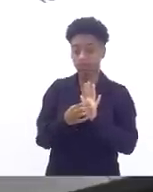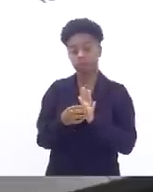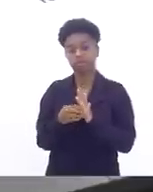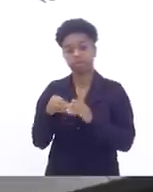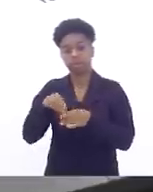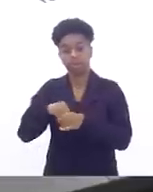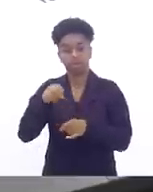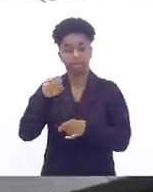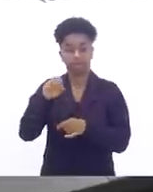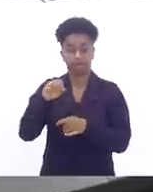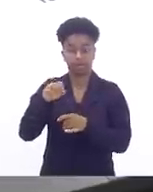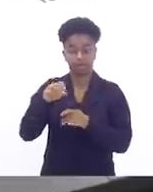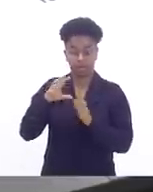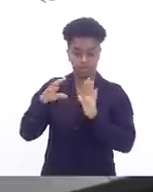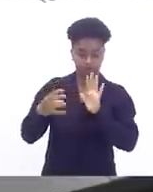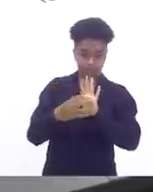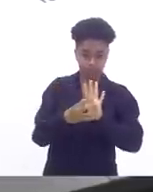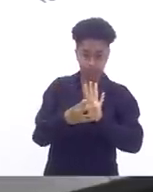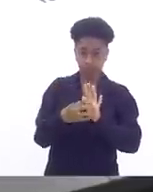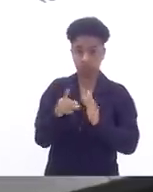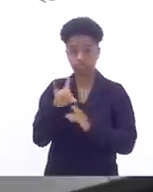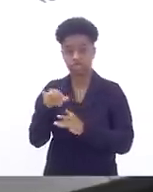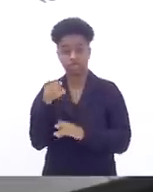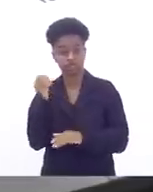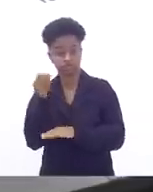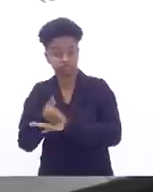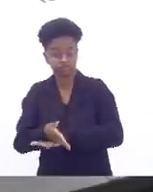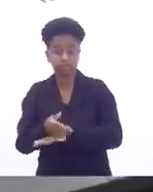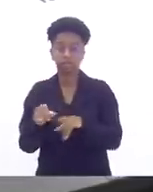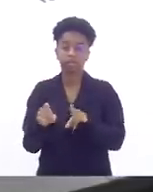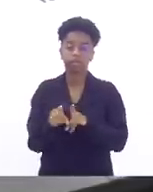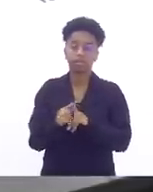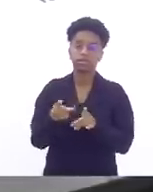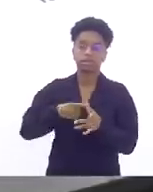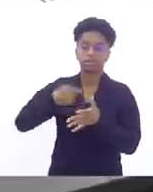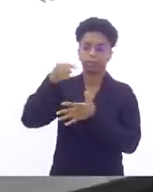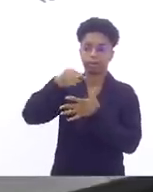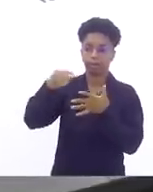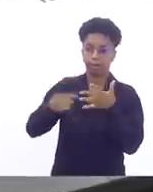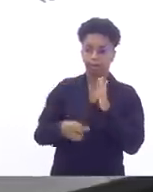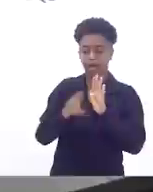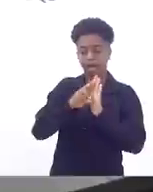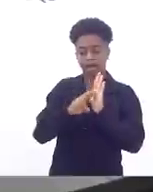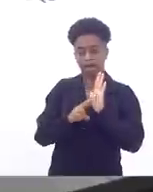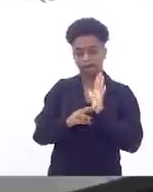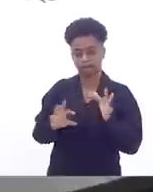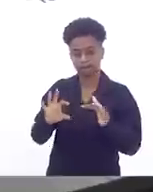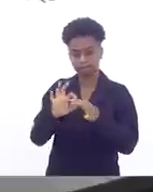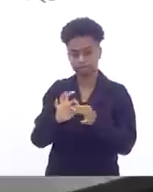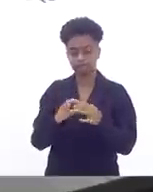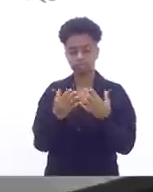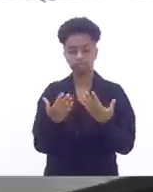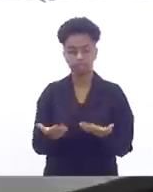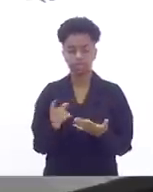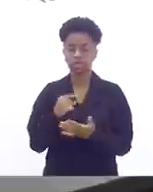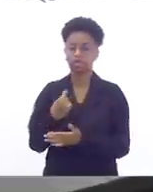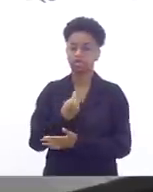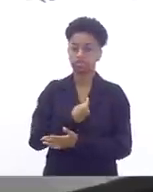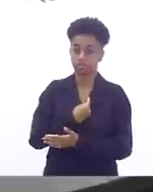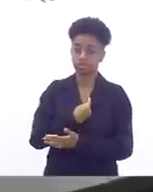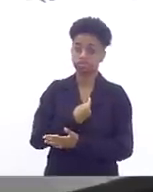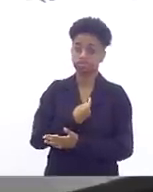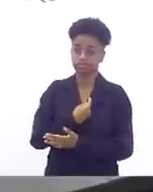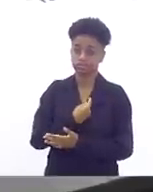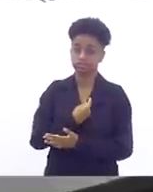data de ingresso no cargo efetivo as implicações né estão aí né a gente compartilha